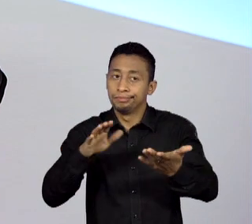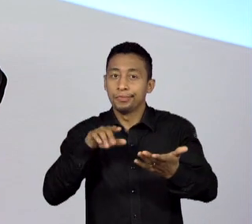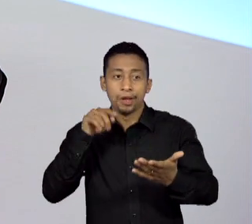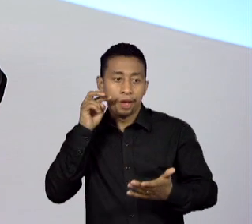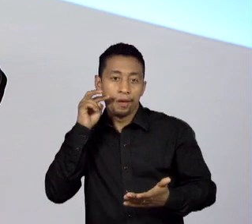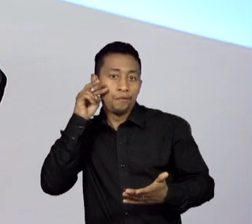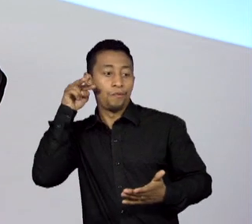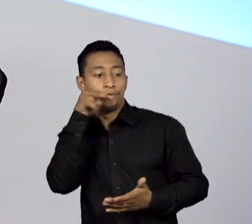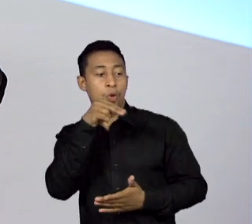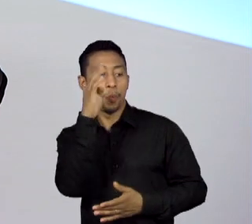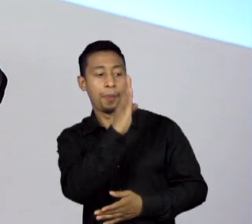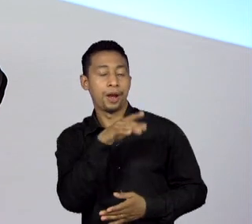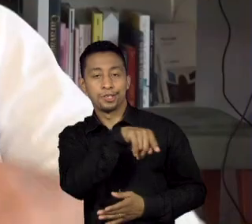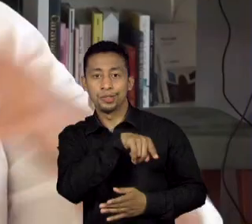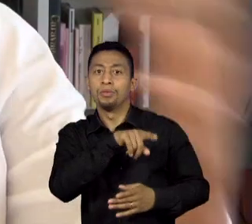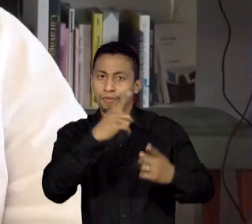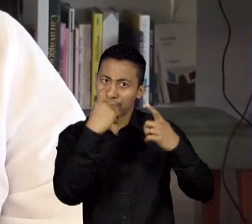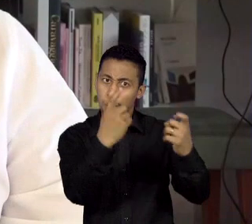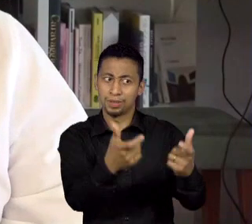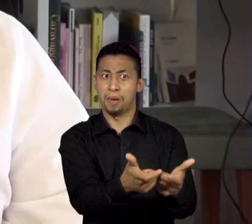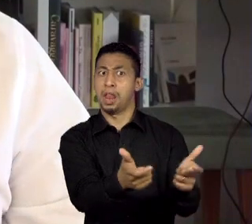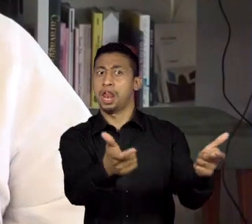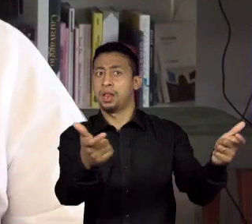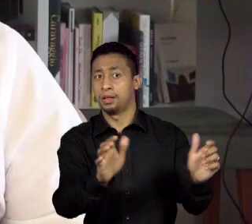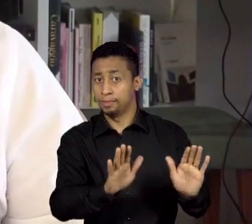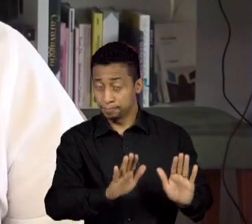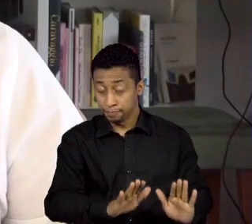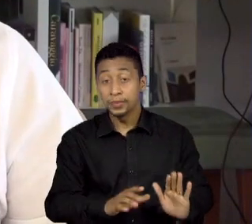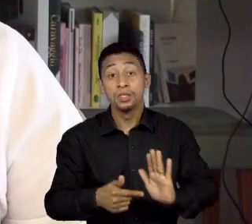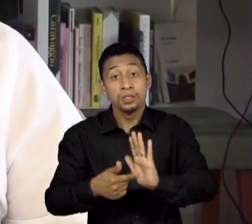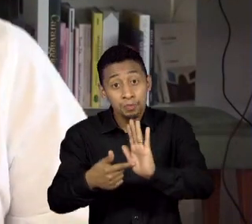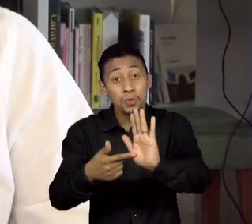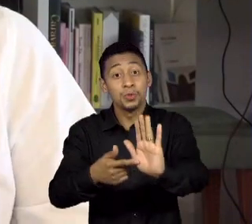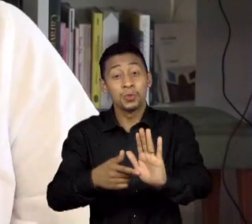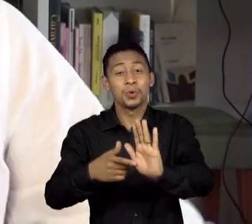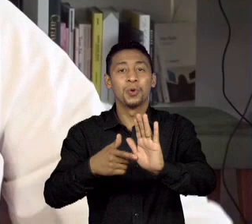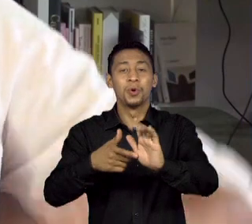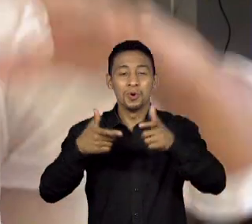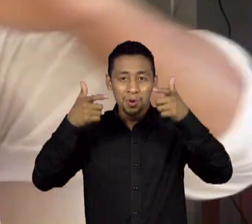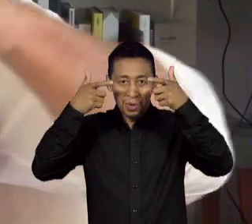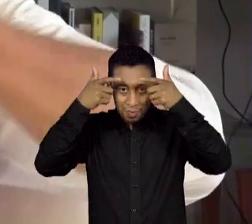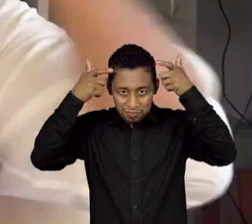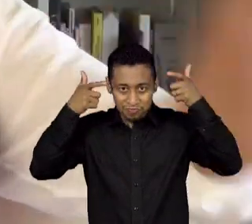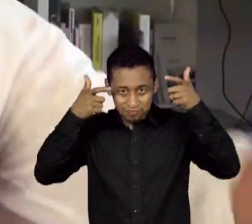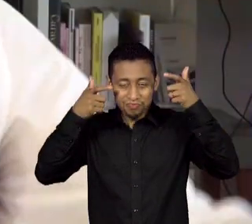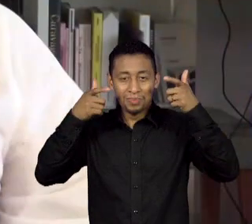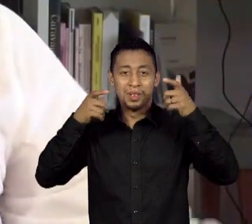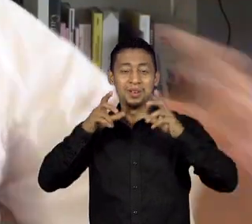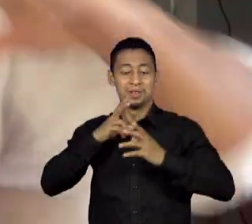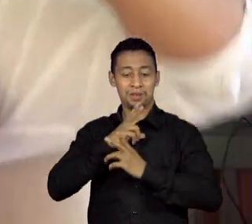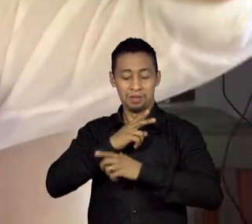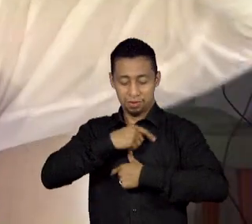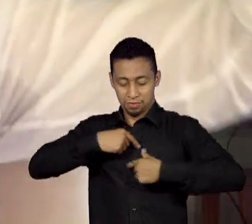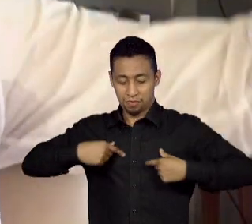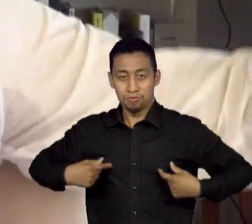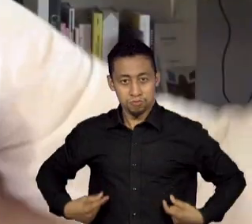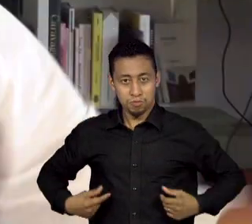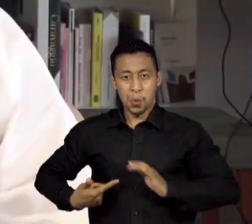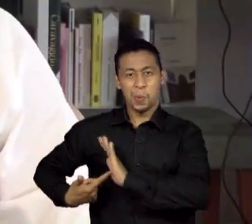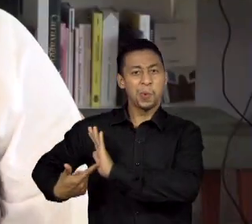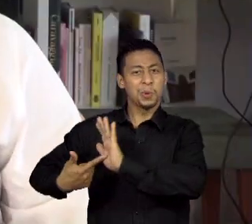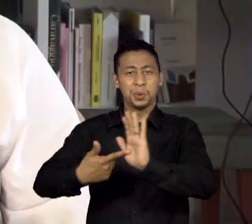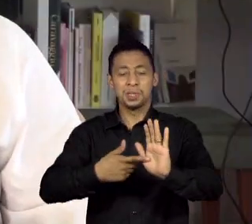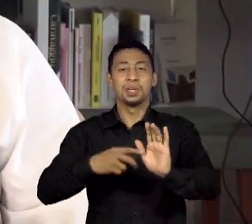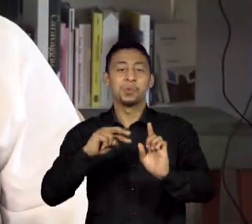ele fez o ponto de vista também dos cangaceiros de uma maneira como? Transcendendo, indo para uma